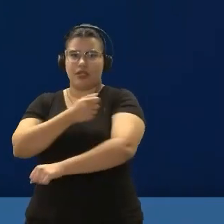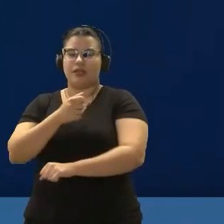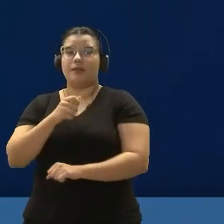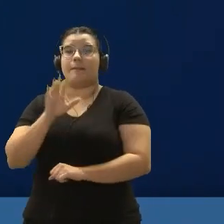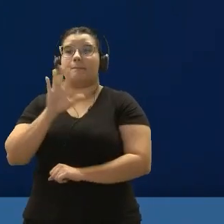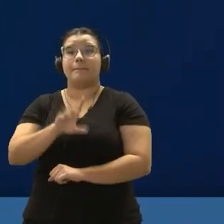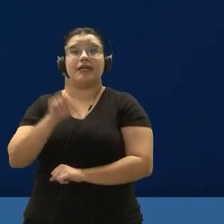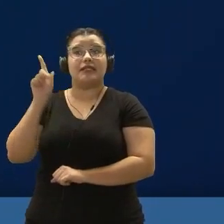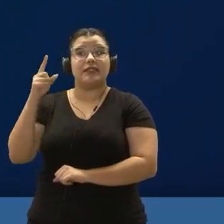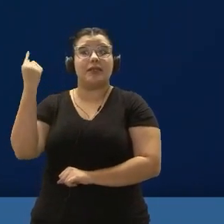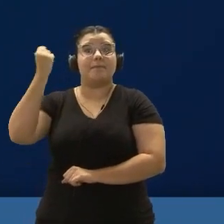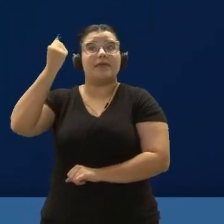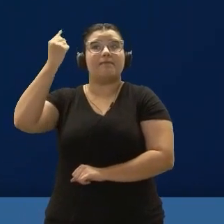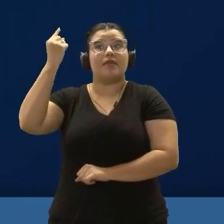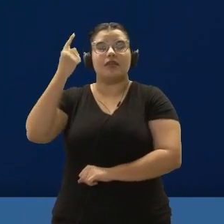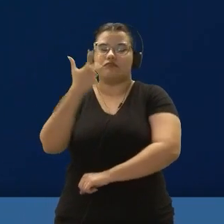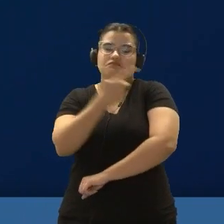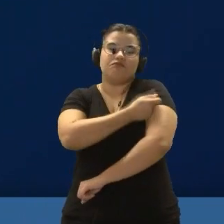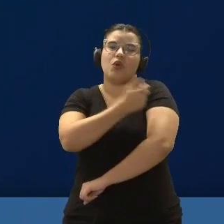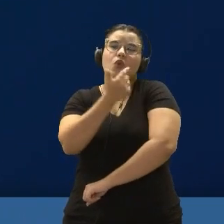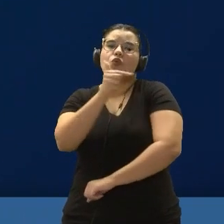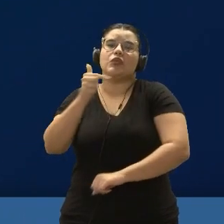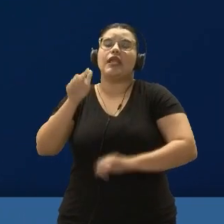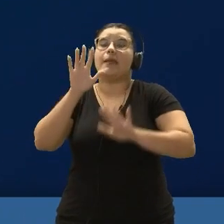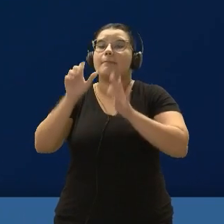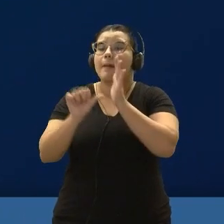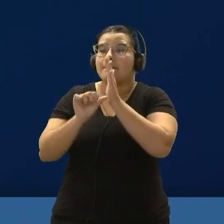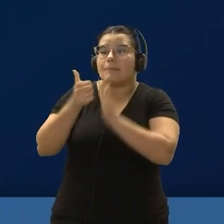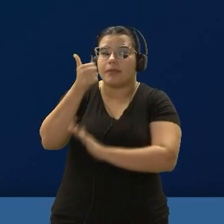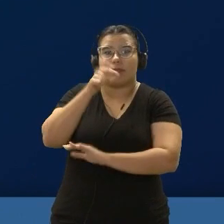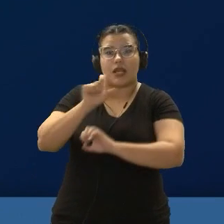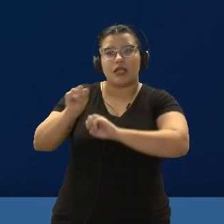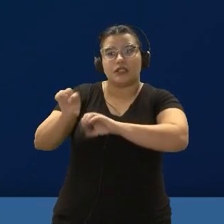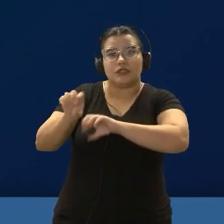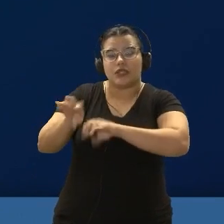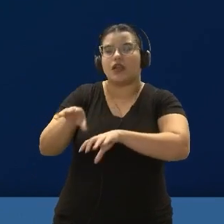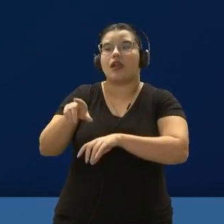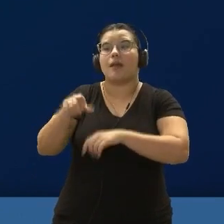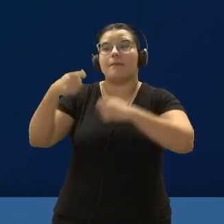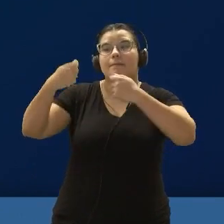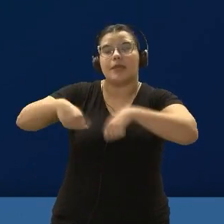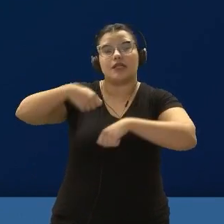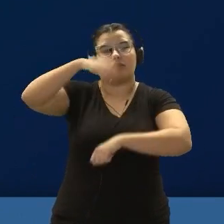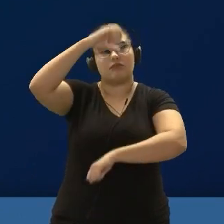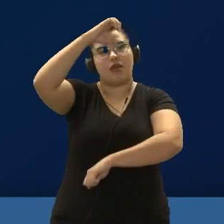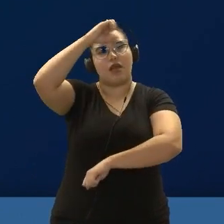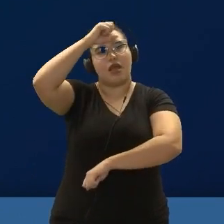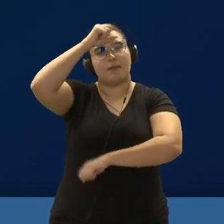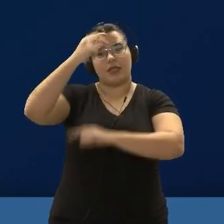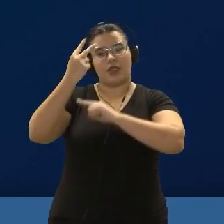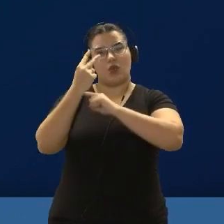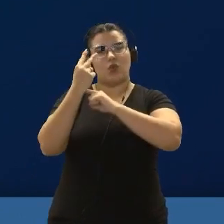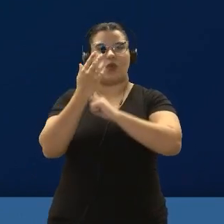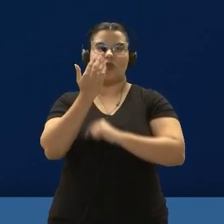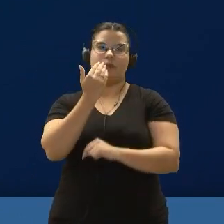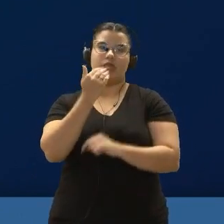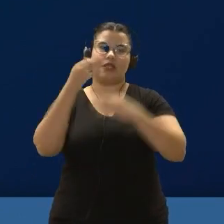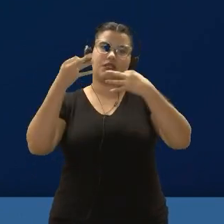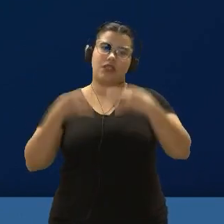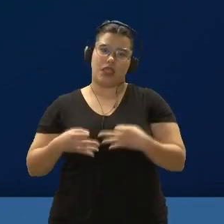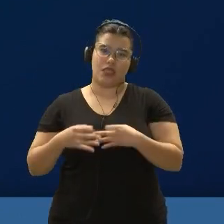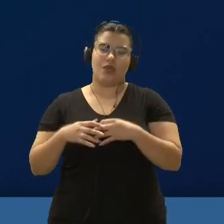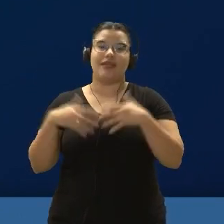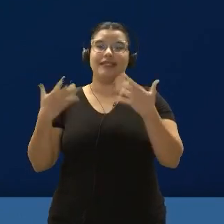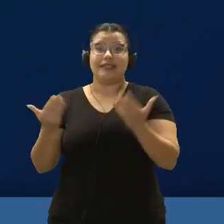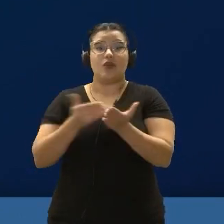no paciente com diabetes. Muito bem, mas eu estava dizendo para vocês que o diabetes começa com uma má nutrição.